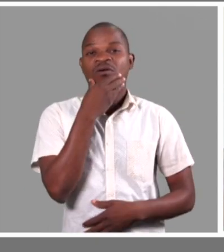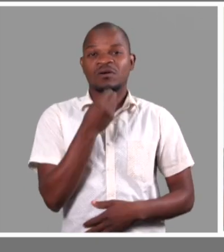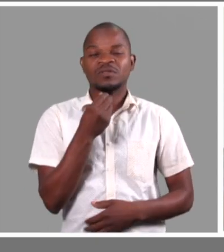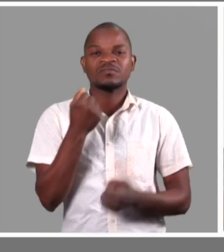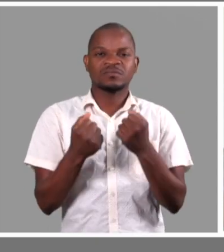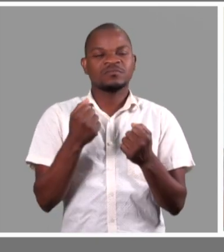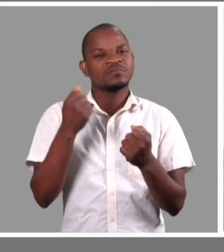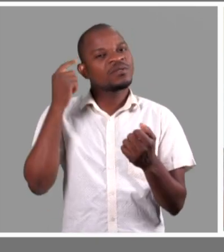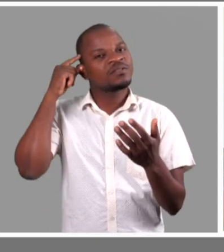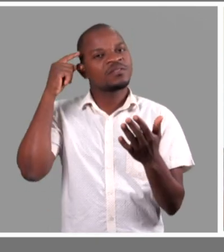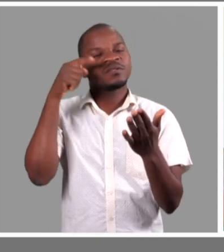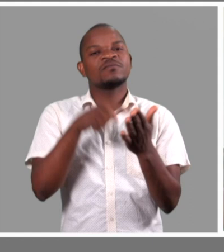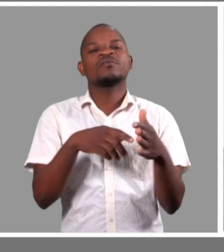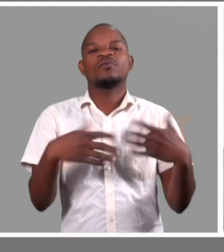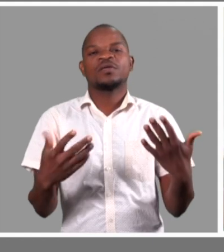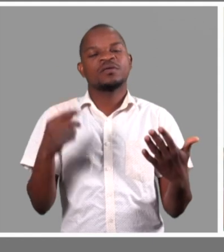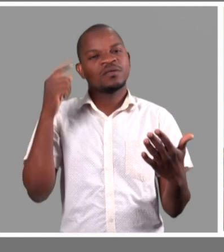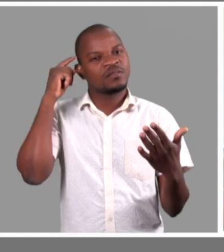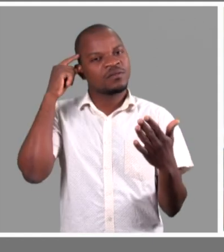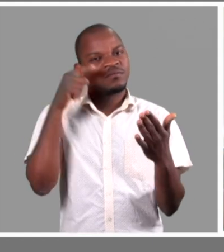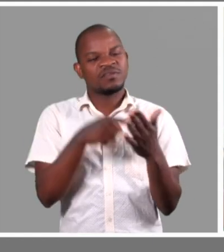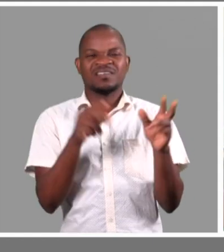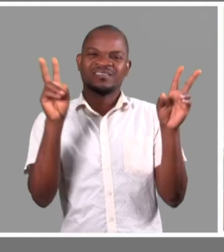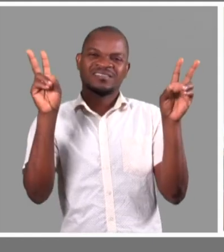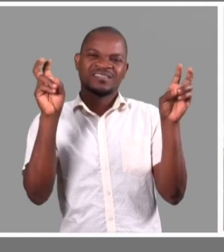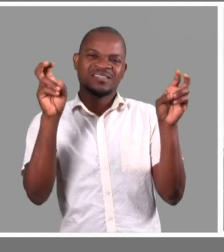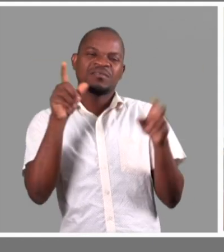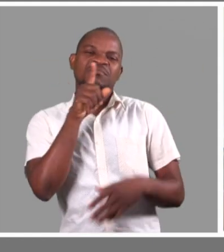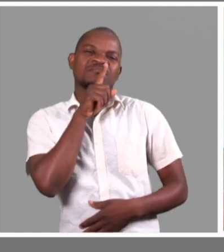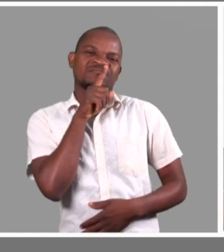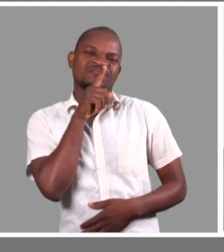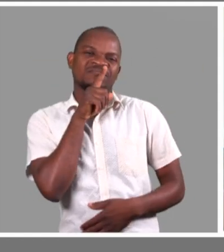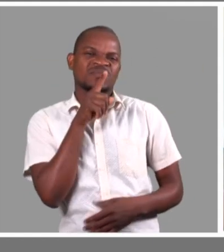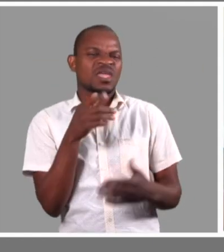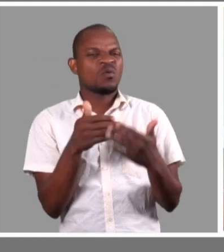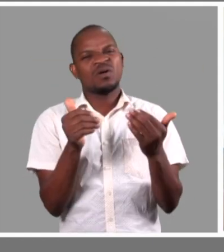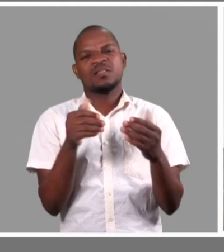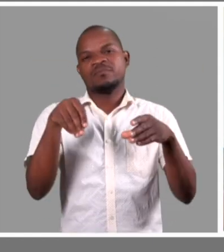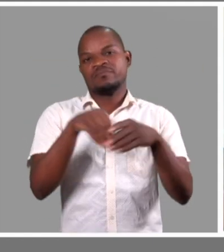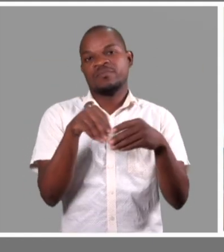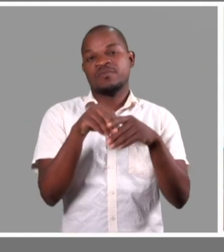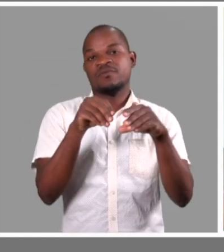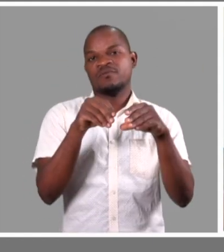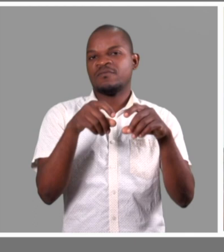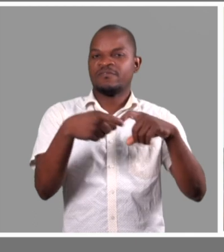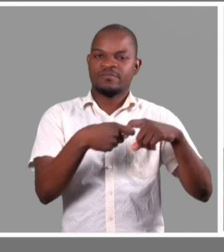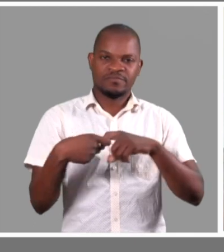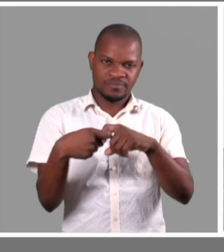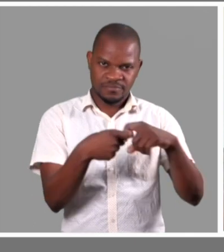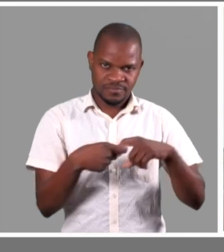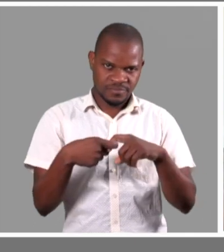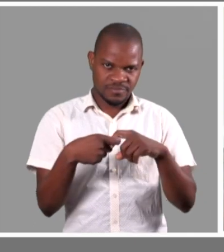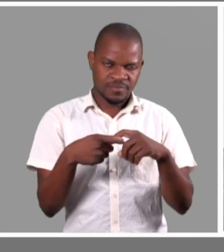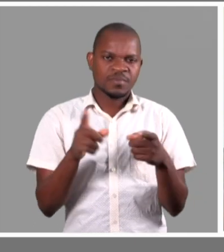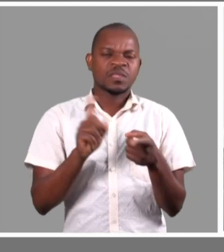a Deus, esse senhor, tornou-se um pai, tornou-se, um membro, da minha